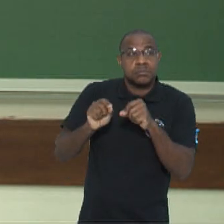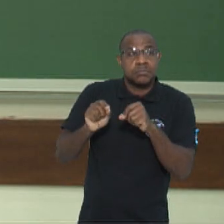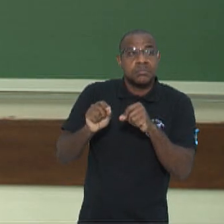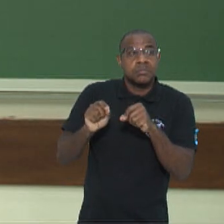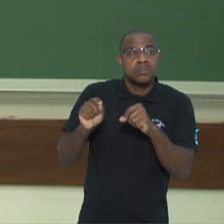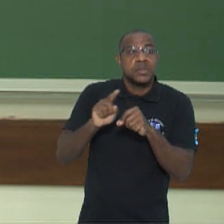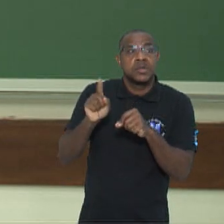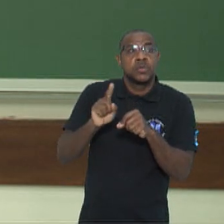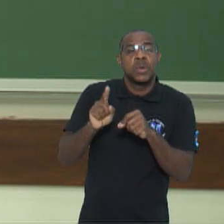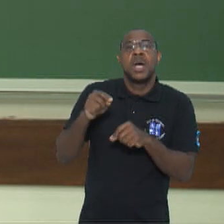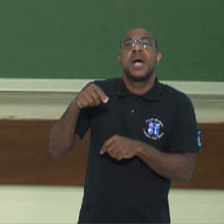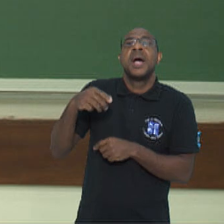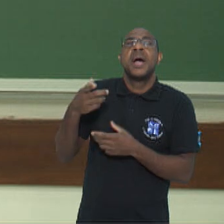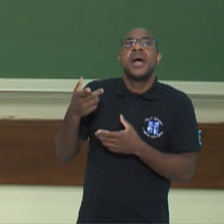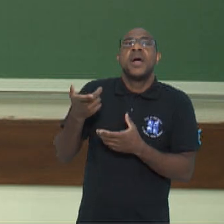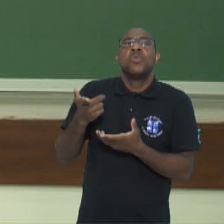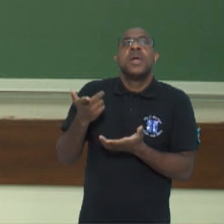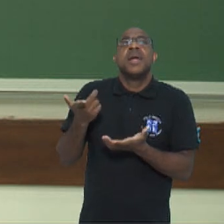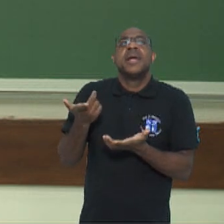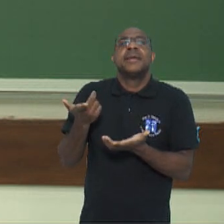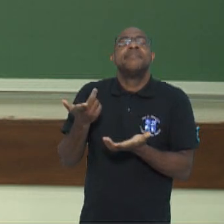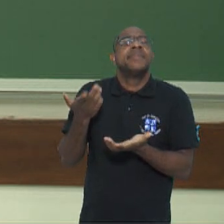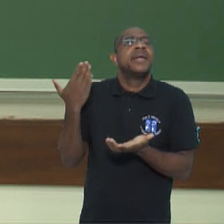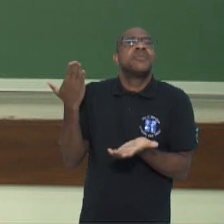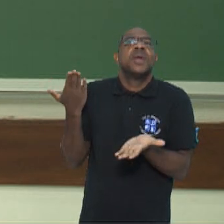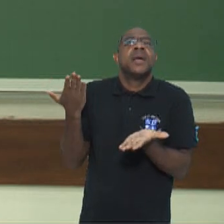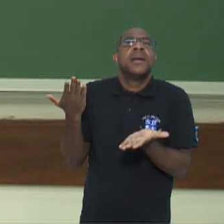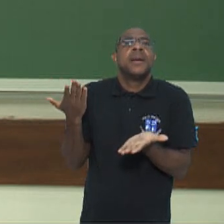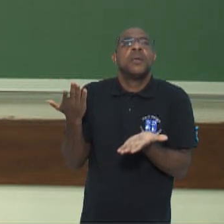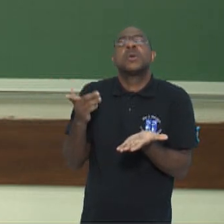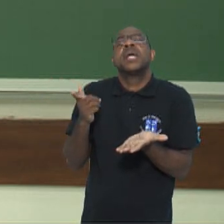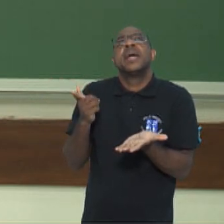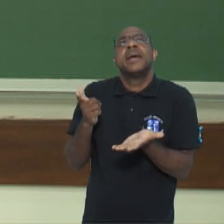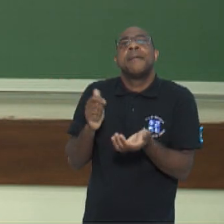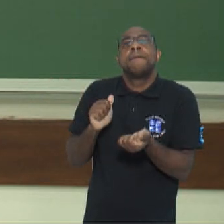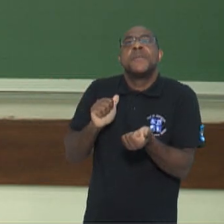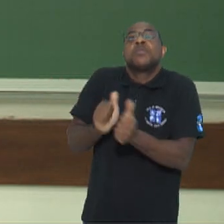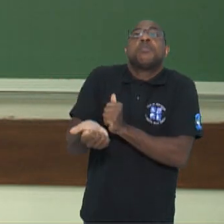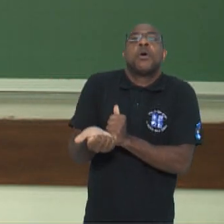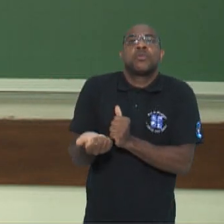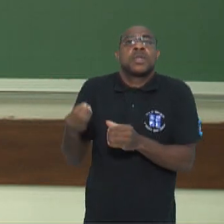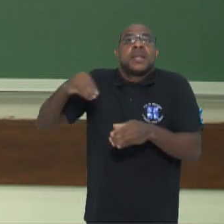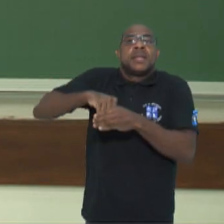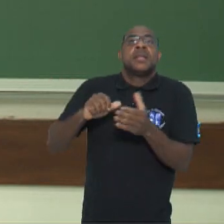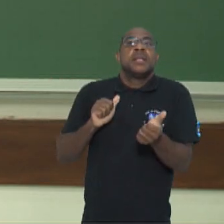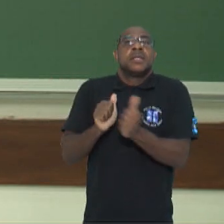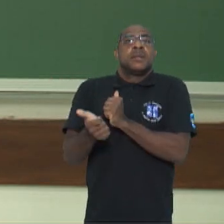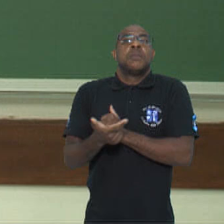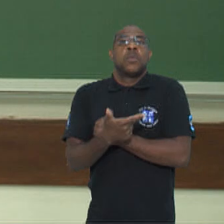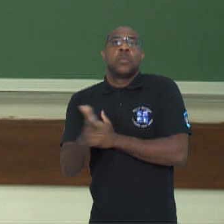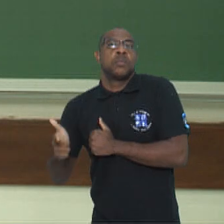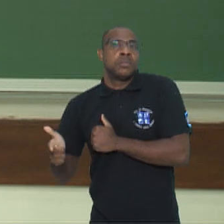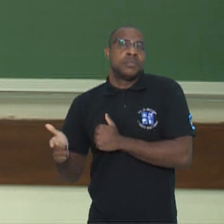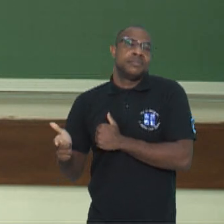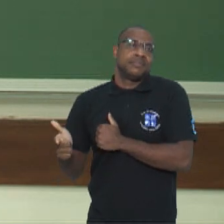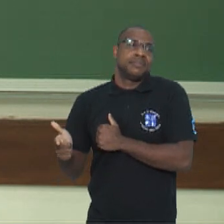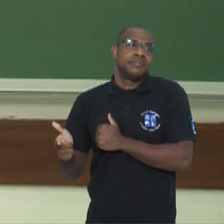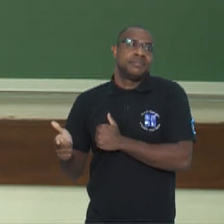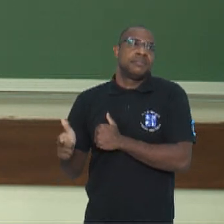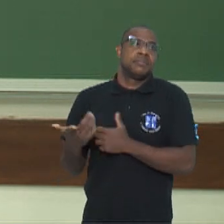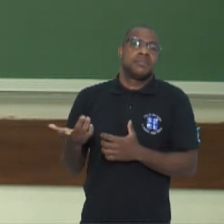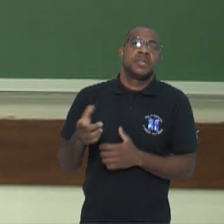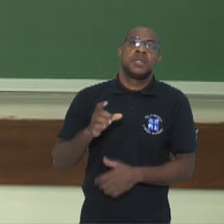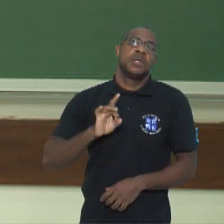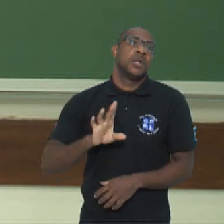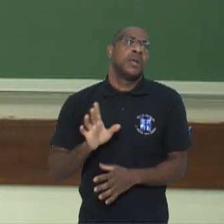como montanhismo, uma prática do esporte. A gente considera o montanhismo o ato de subir a montanha sem nenhum fim secundário, a não ser